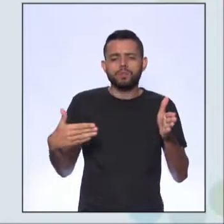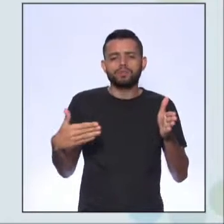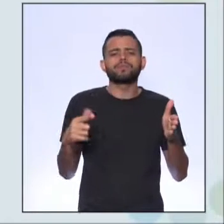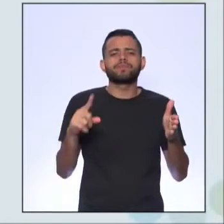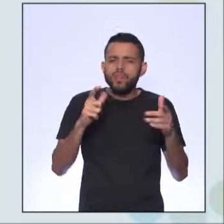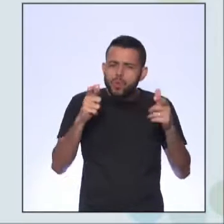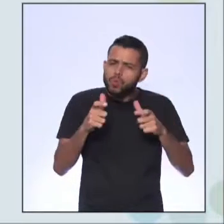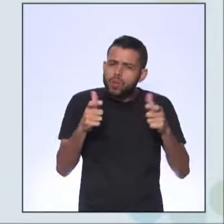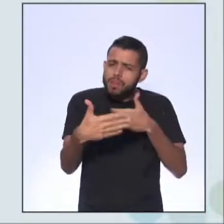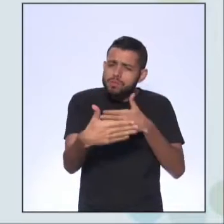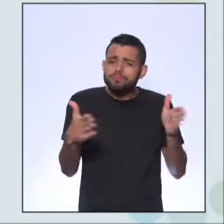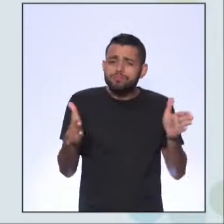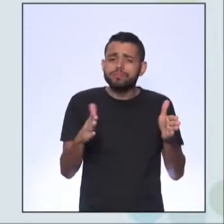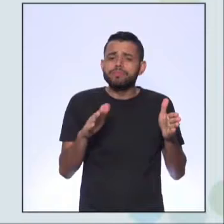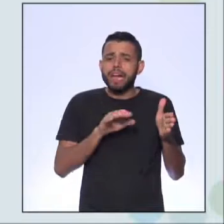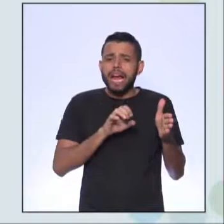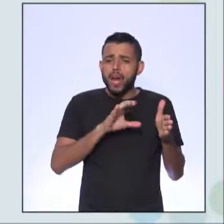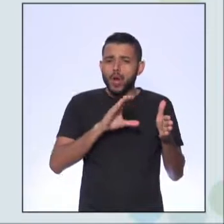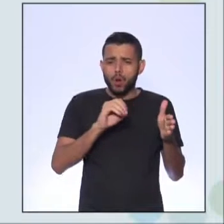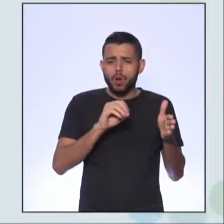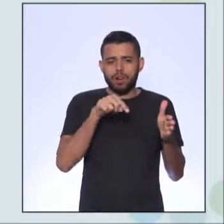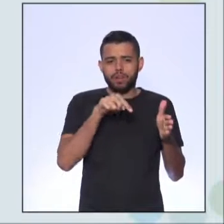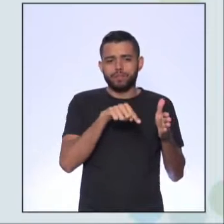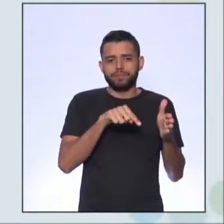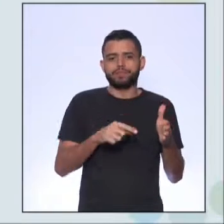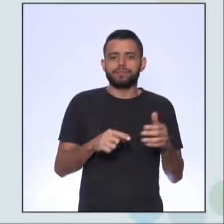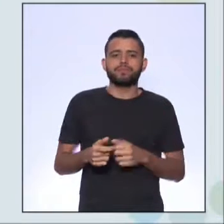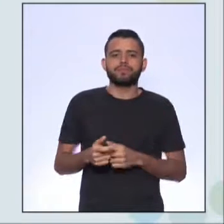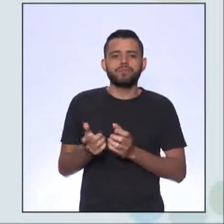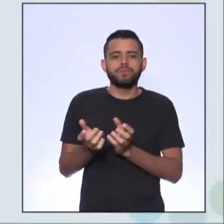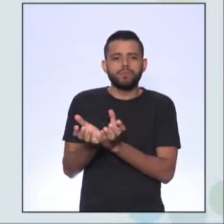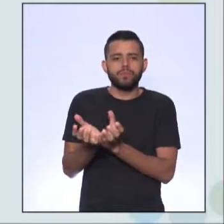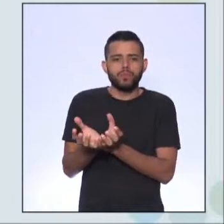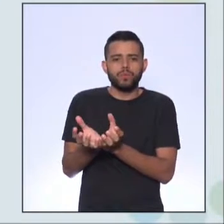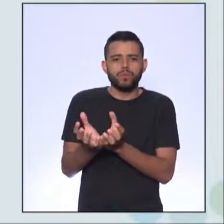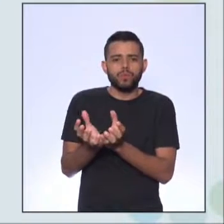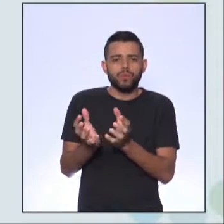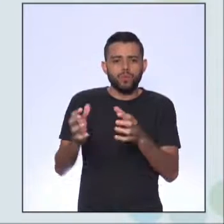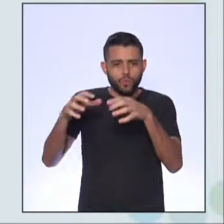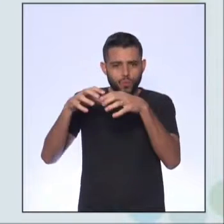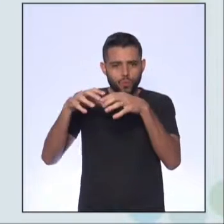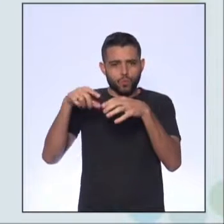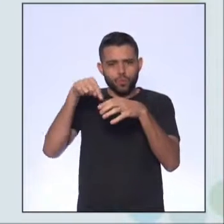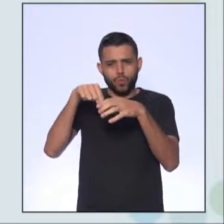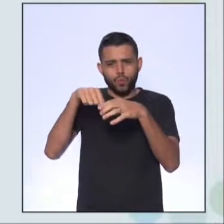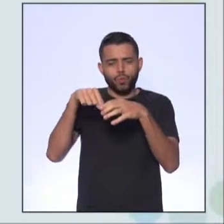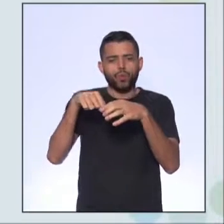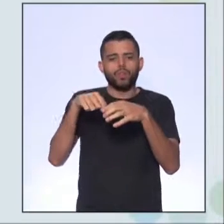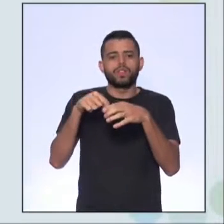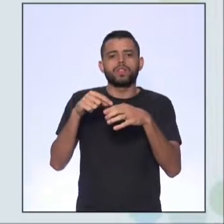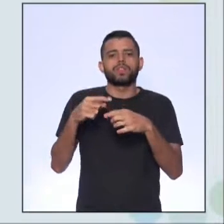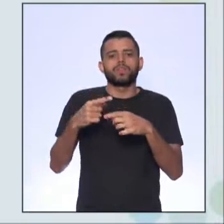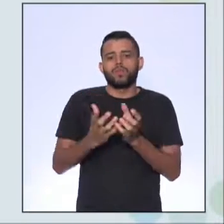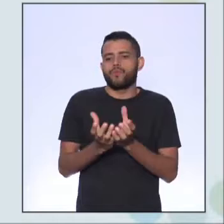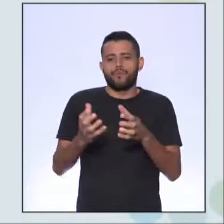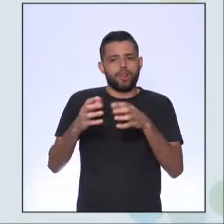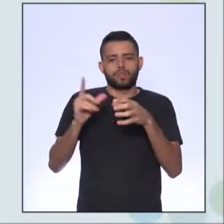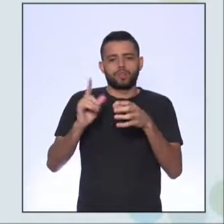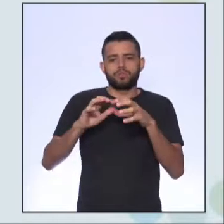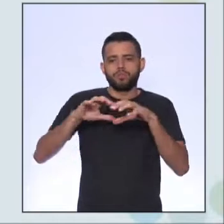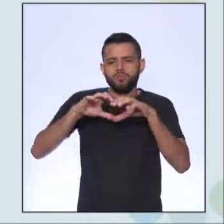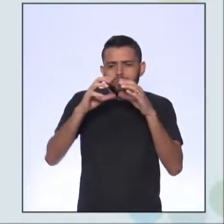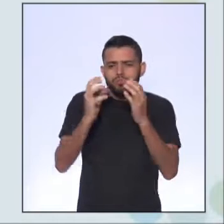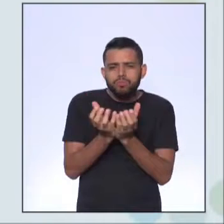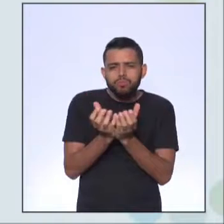ecossistema. Tá? Um terrário, que não é um vaso, porque ele está fechadinho, tá? Eu tenho um ecossistema ali onde os